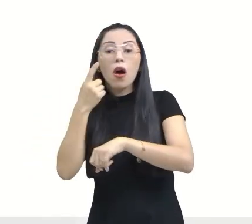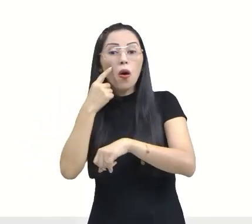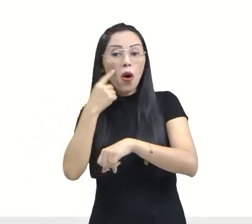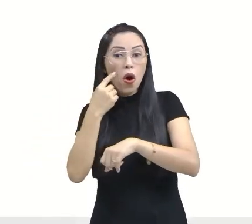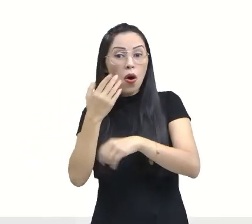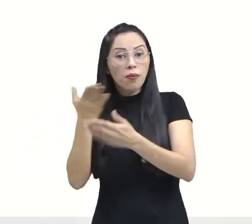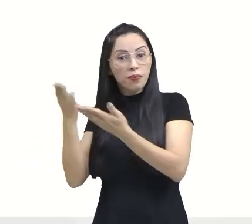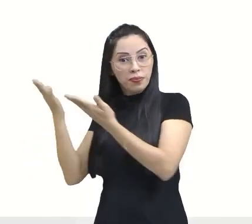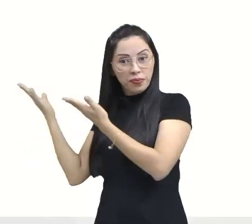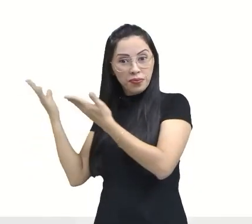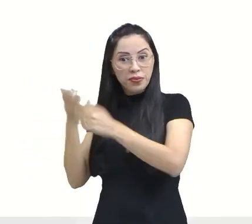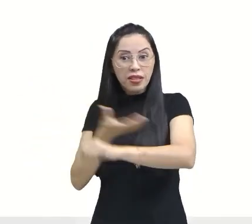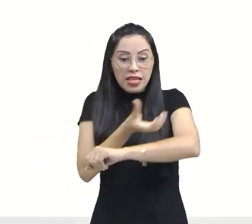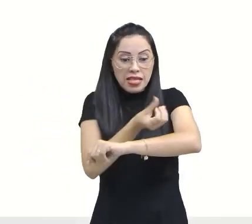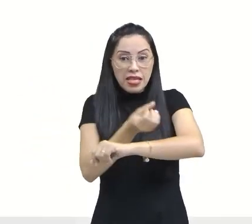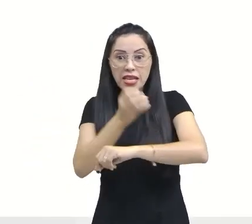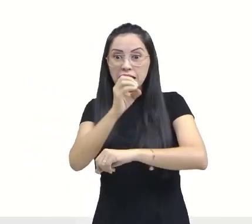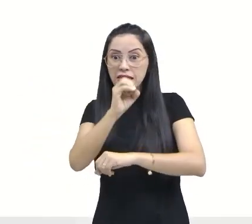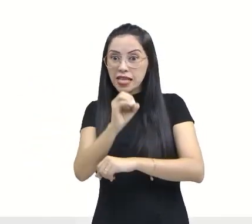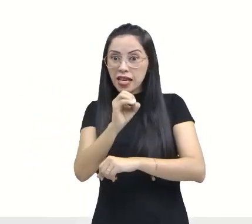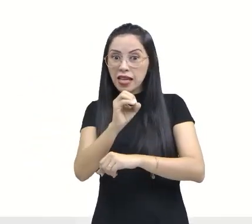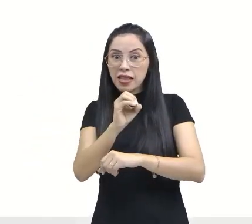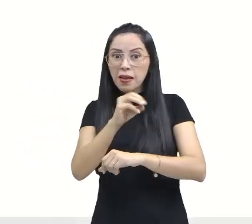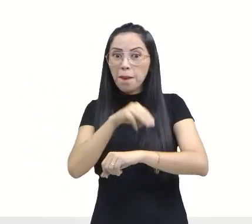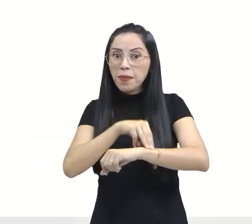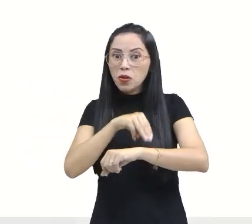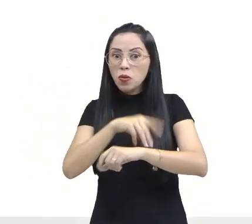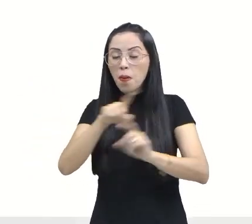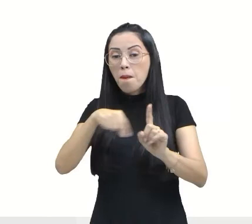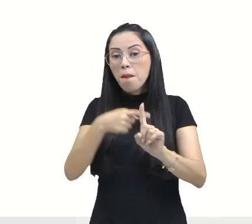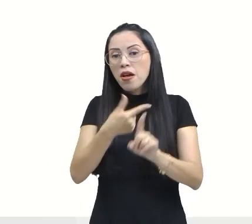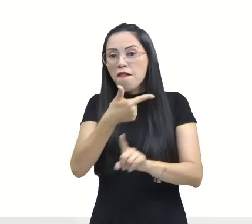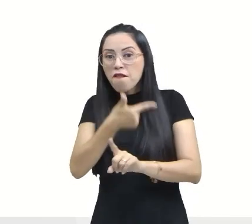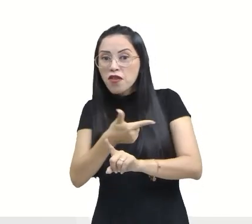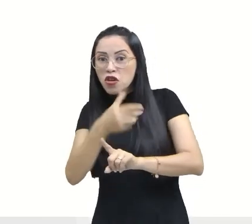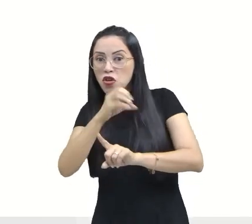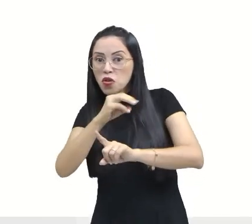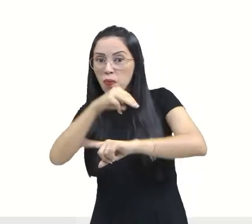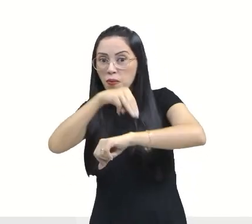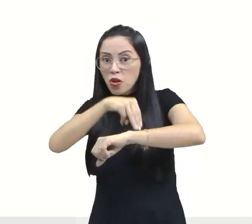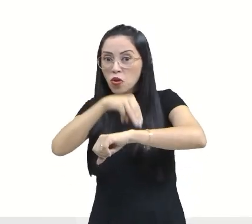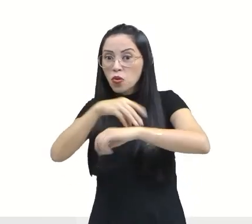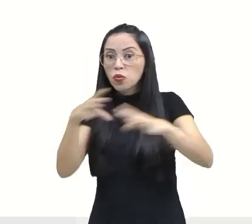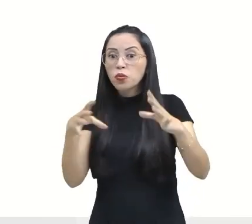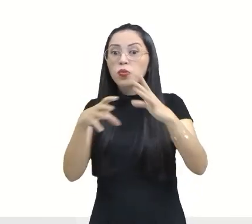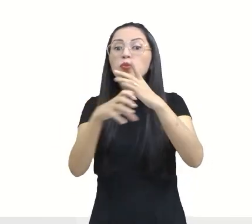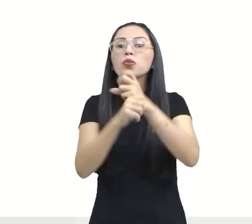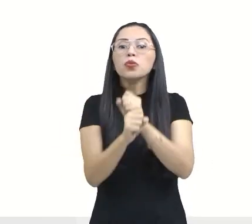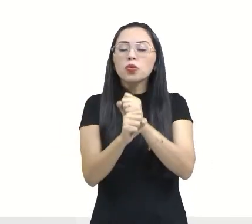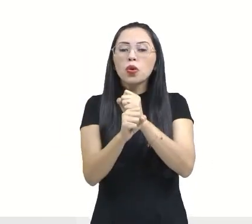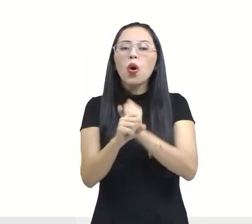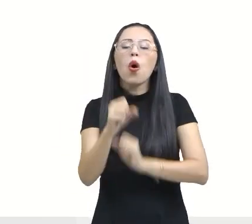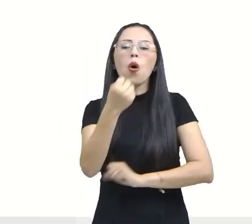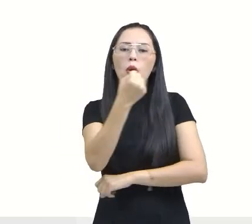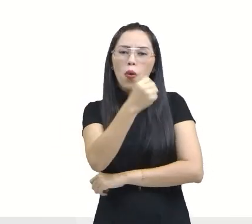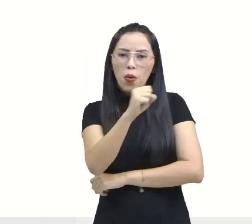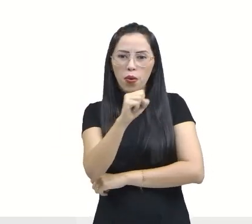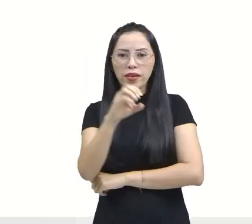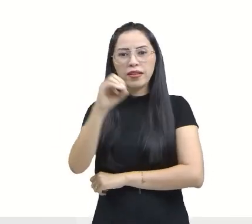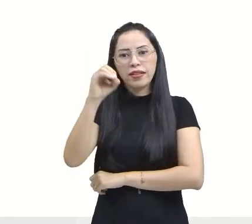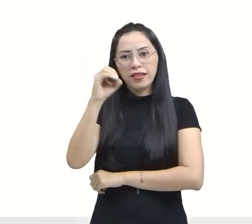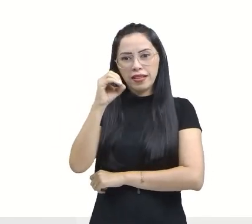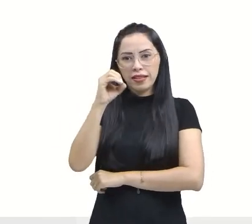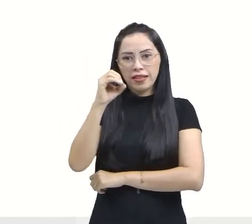60 mais 20. 6 mais 2, 8. Qual é o total? 80